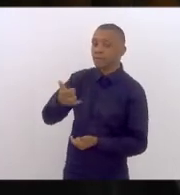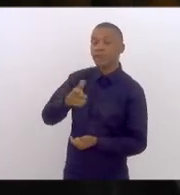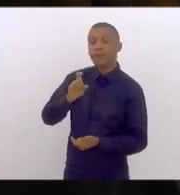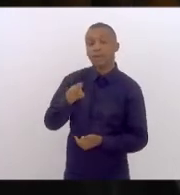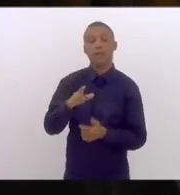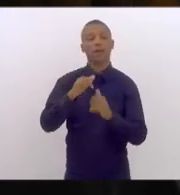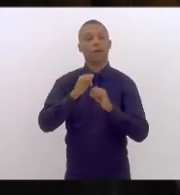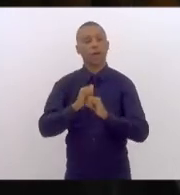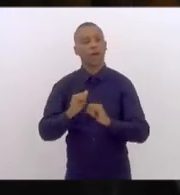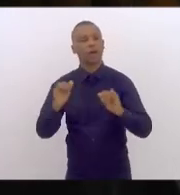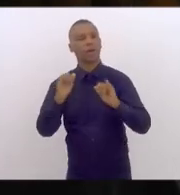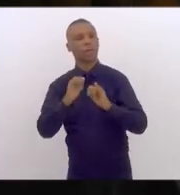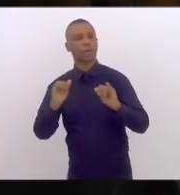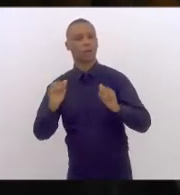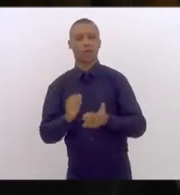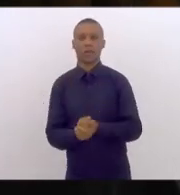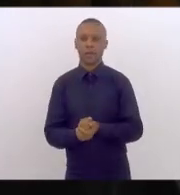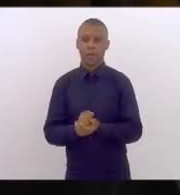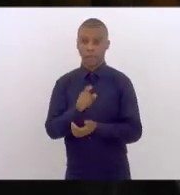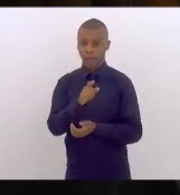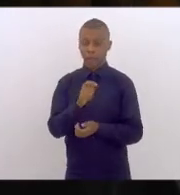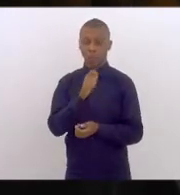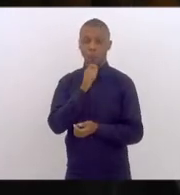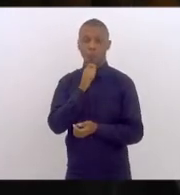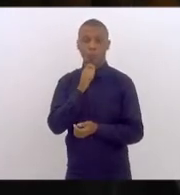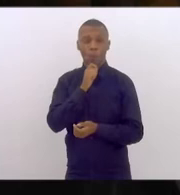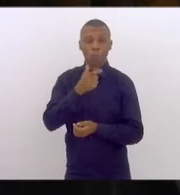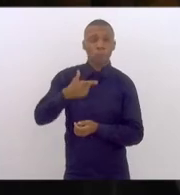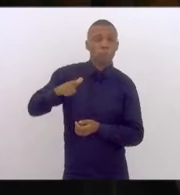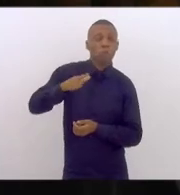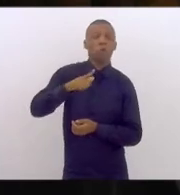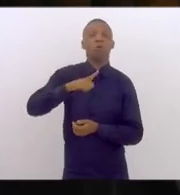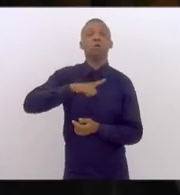campanha não me faria